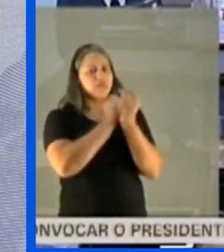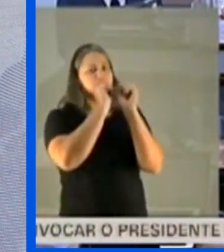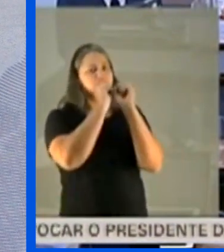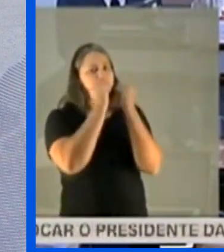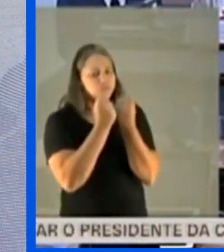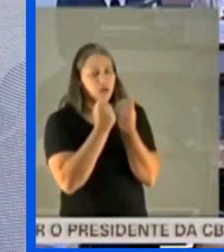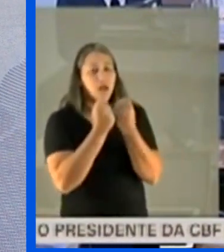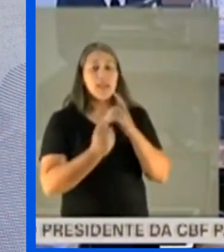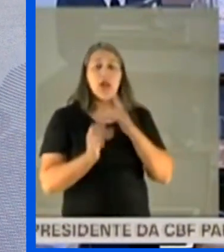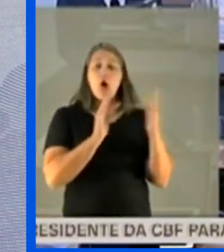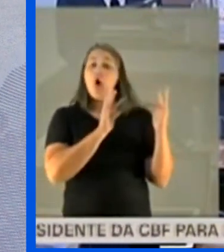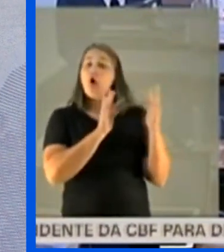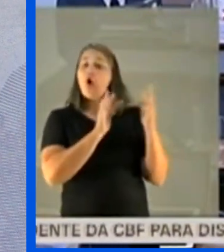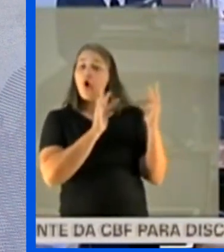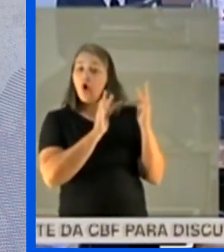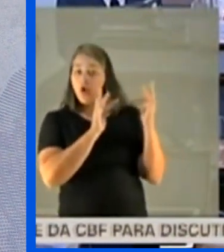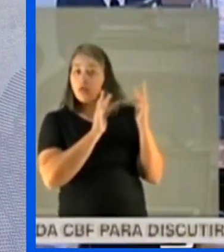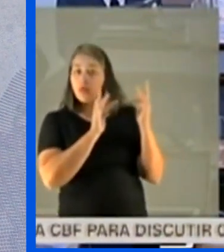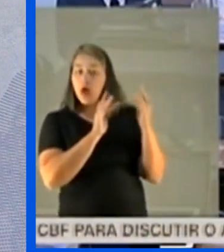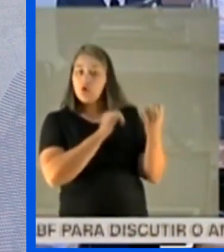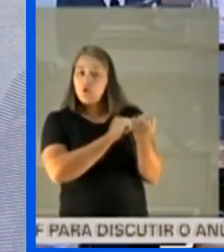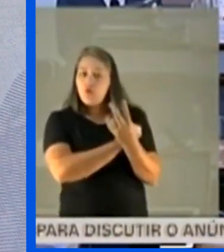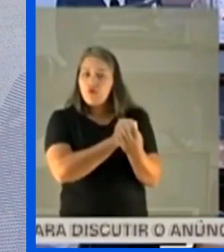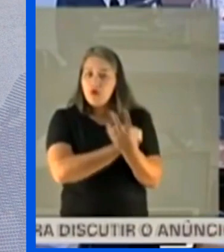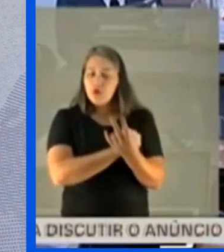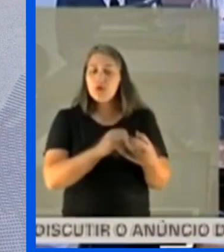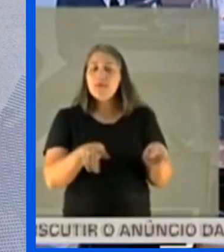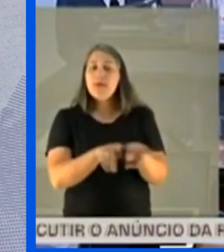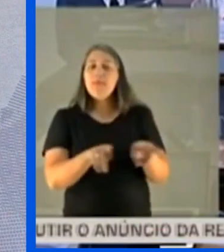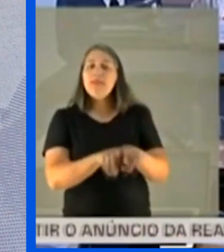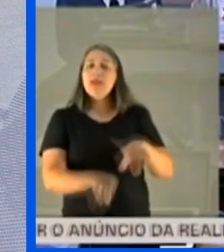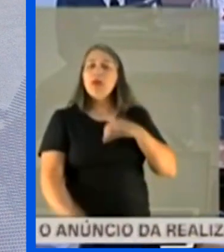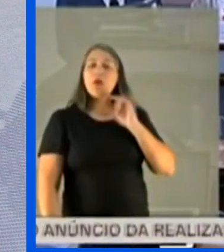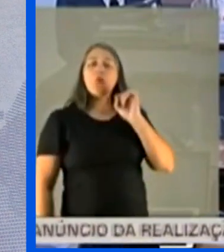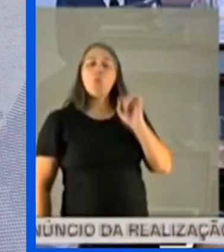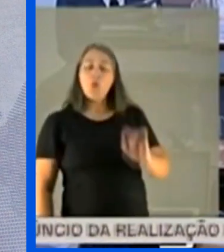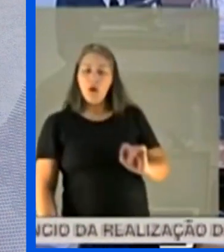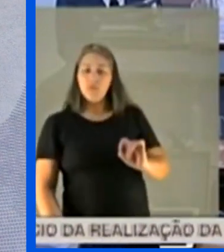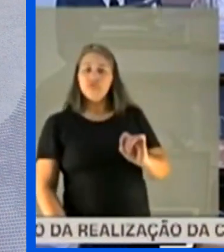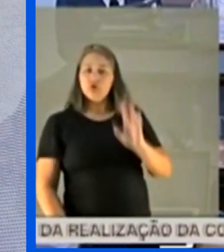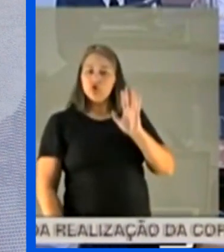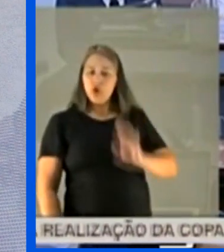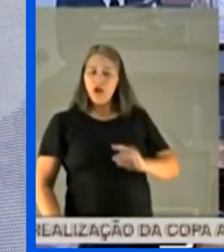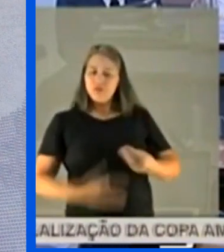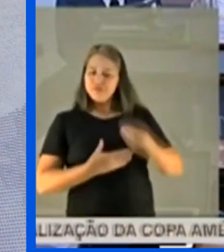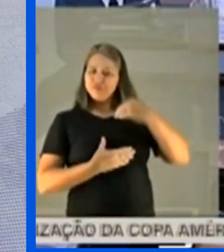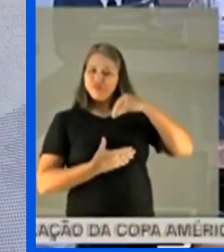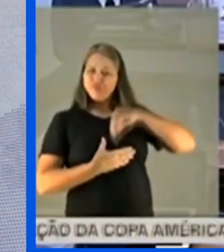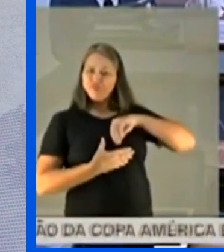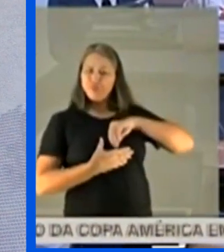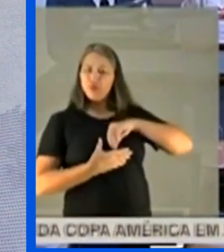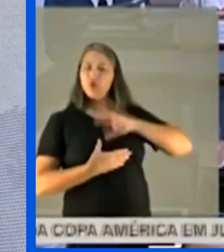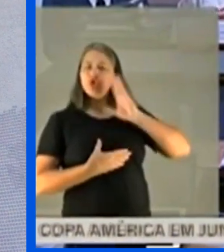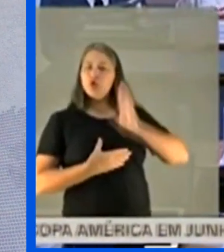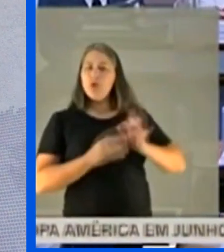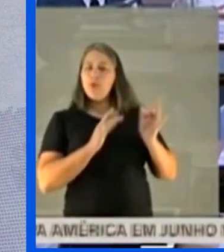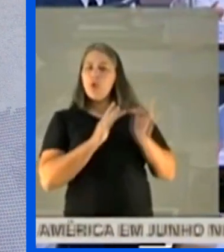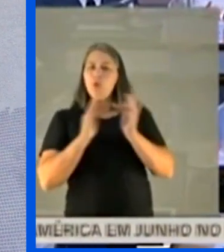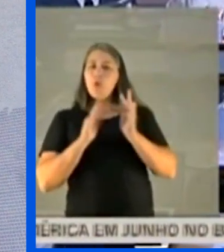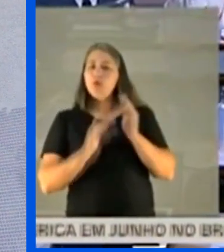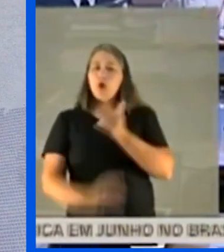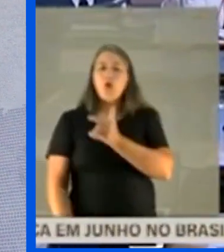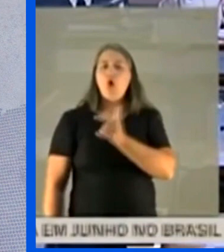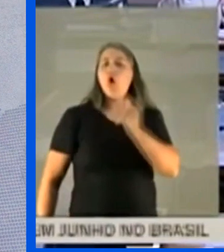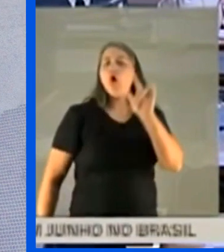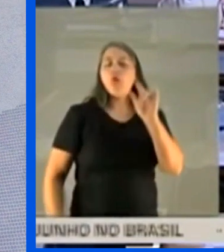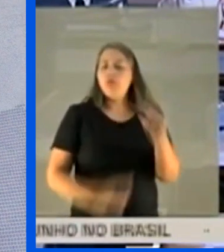que tenham tido contato com o vírus ou que tenham uma imunidade natural já previamente adquirida pelo contato com